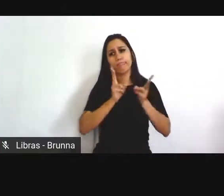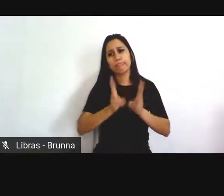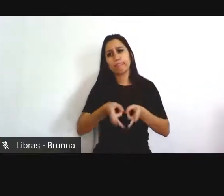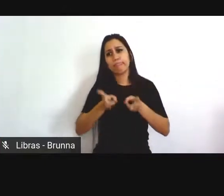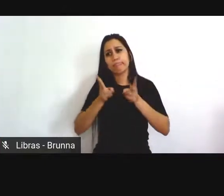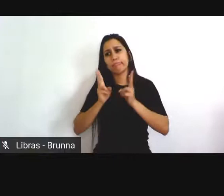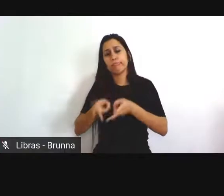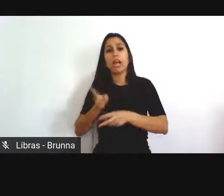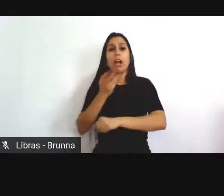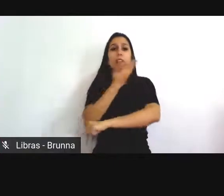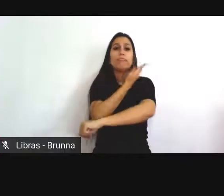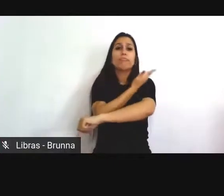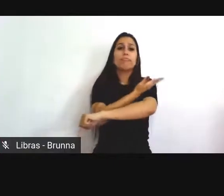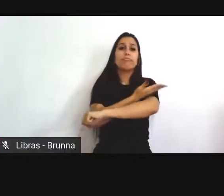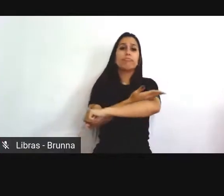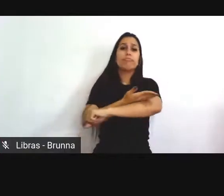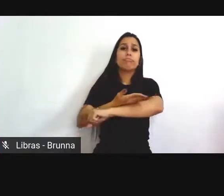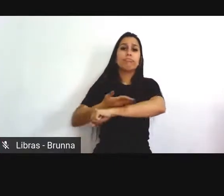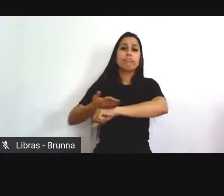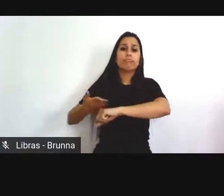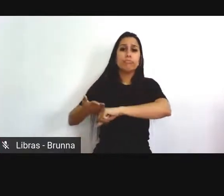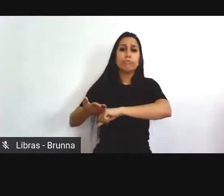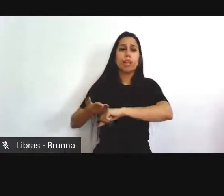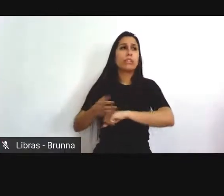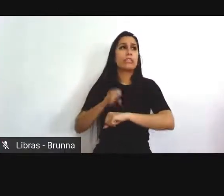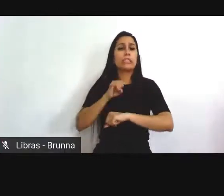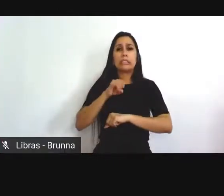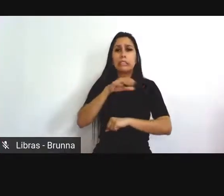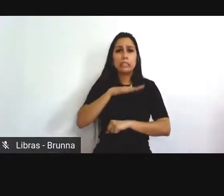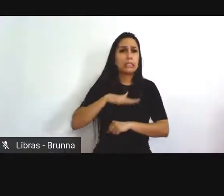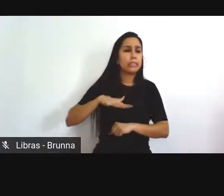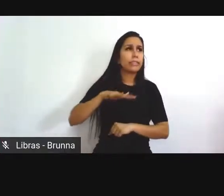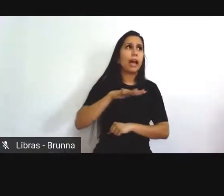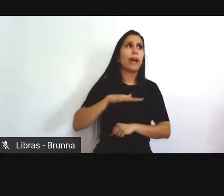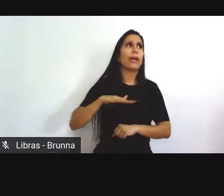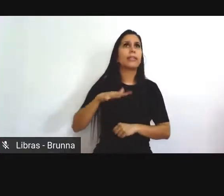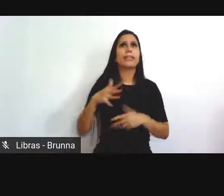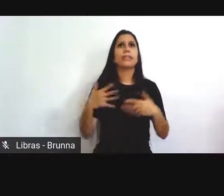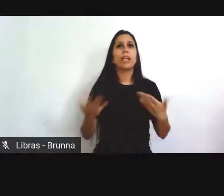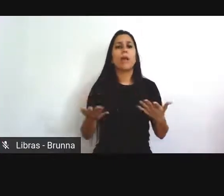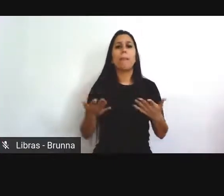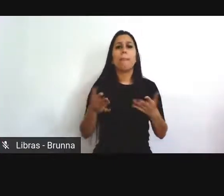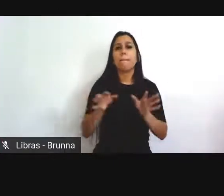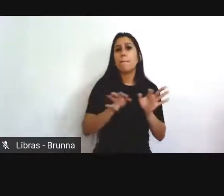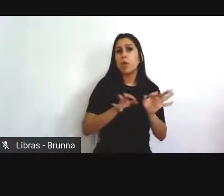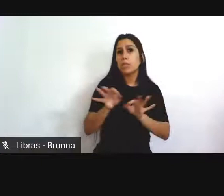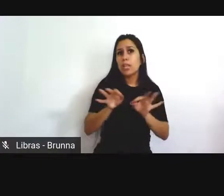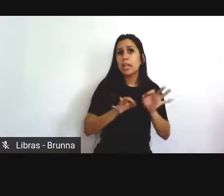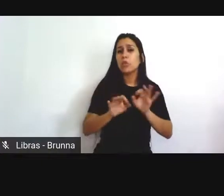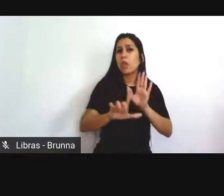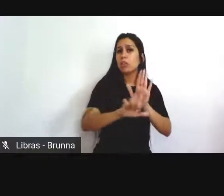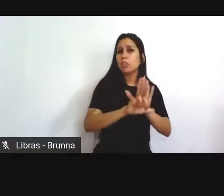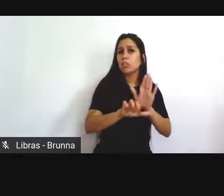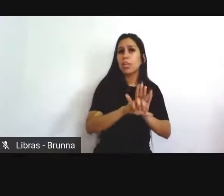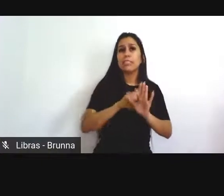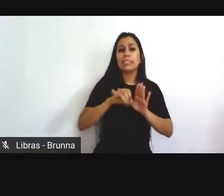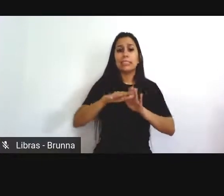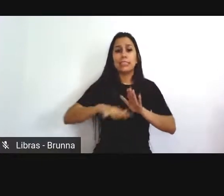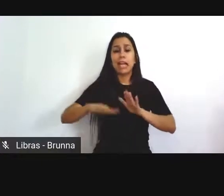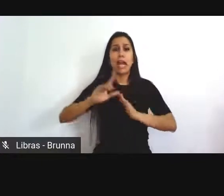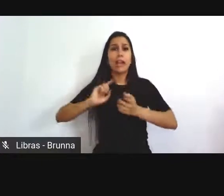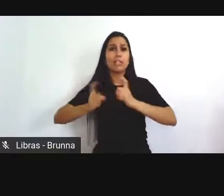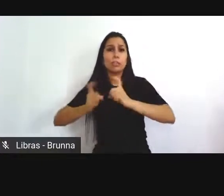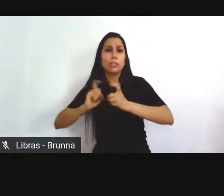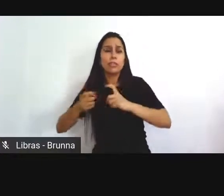tem, seja no âmbito do processo legislativo, seja no âmbito da administração, para quem trabalha